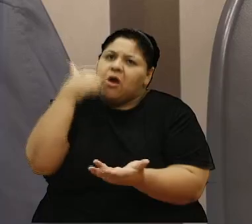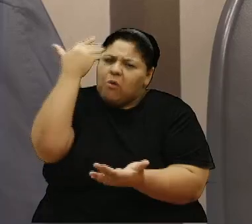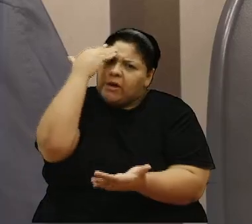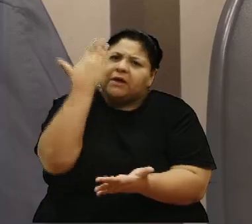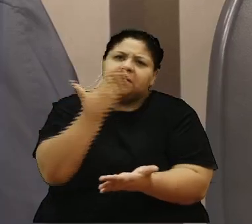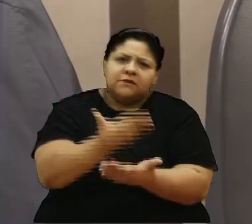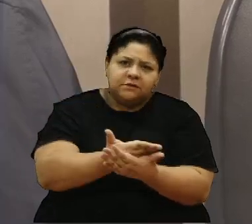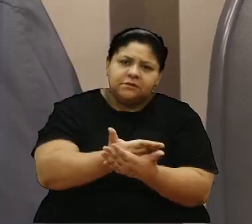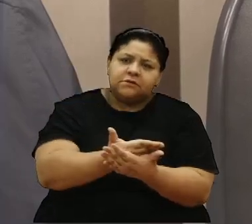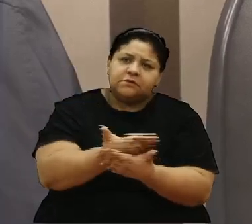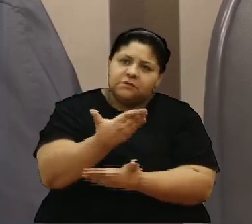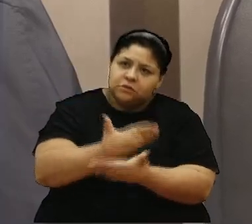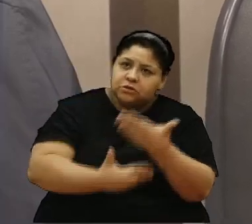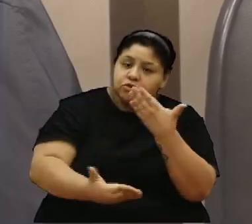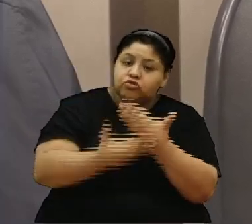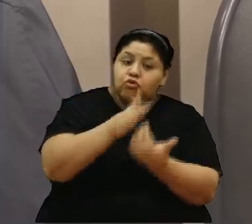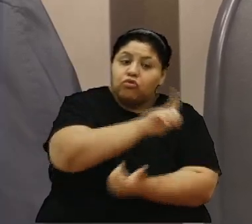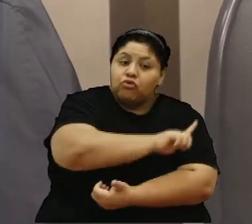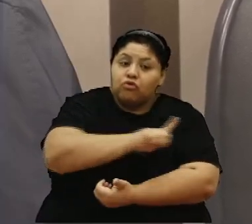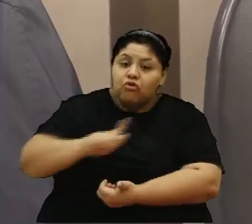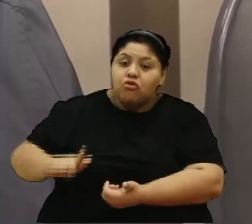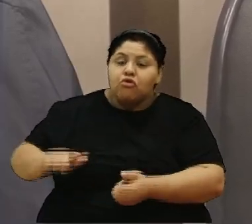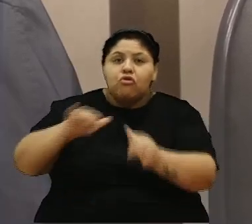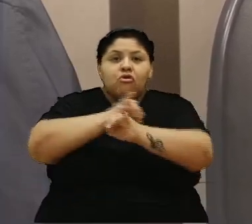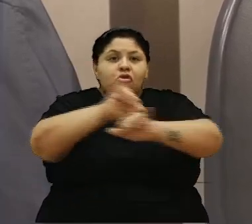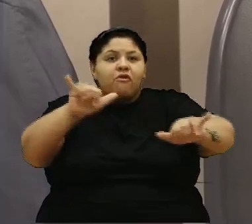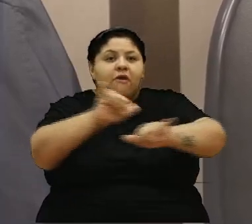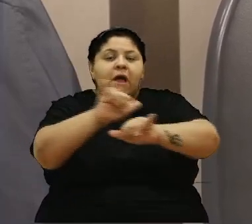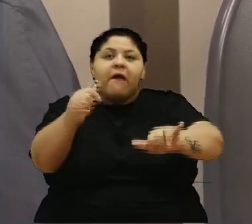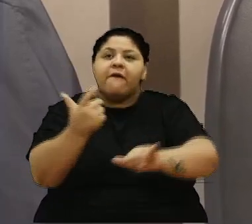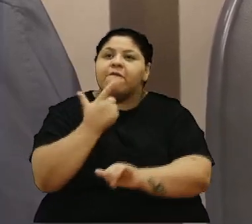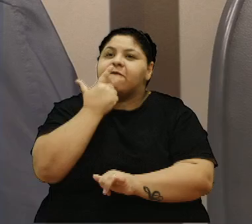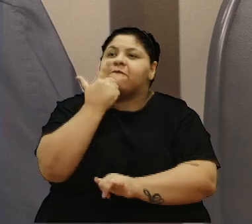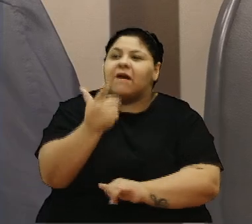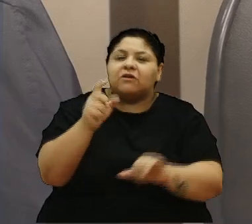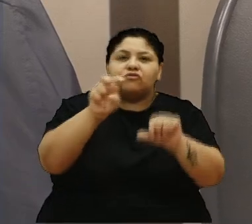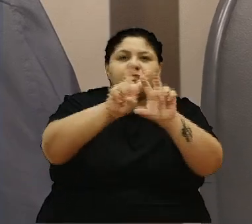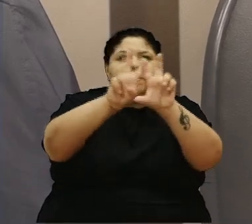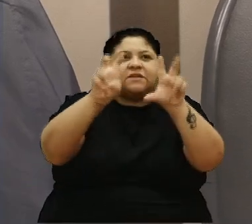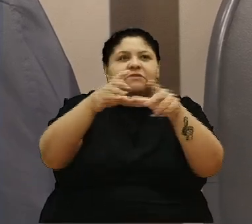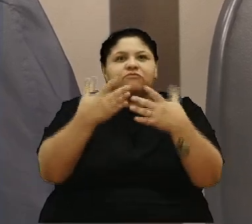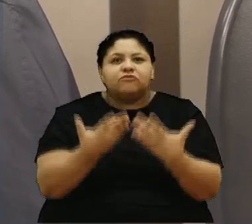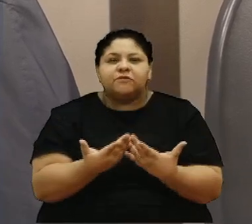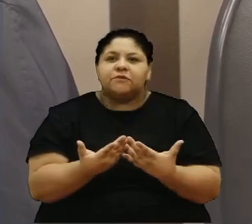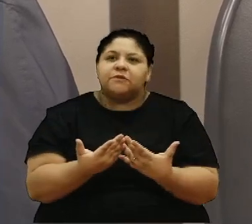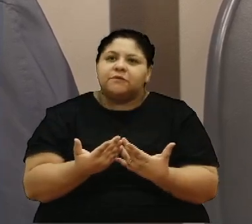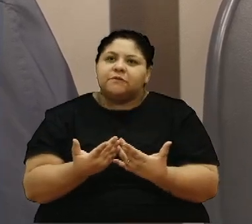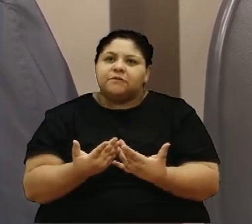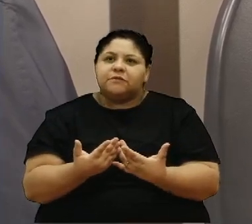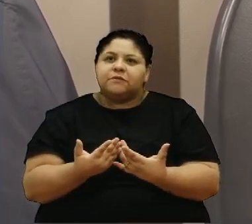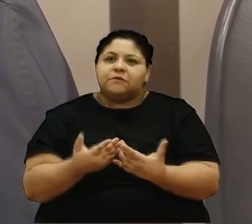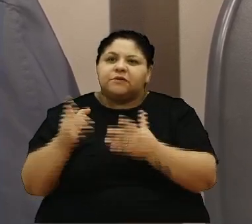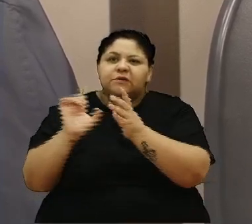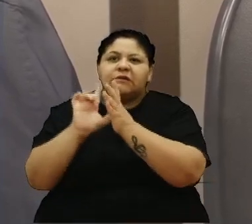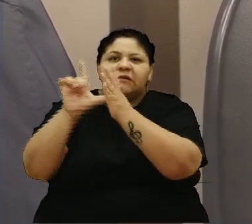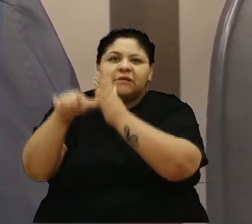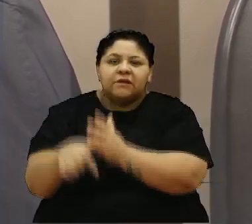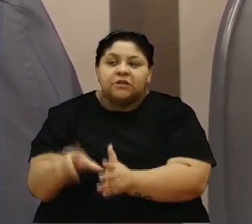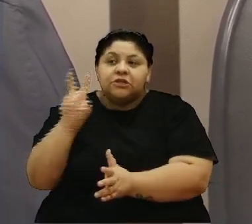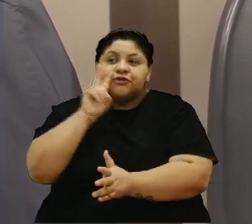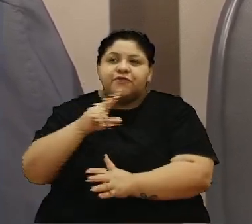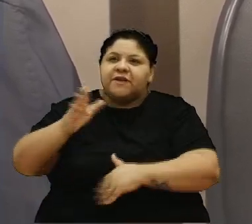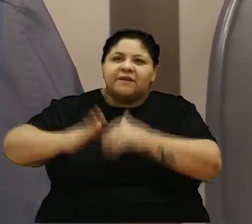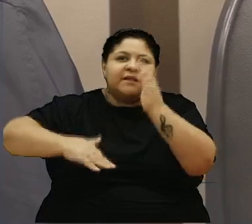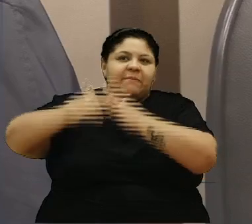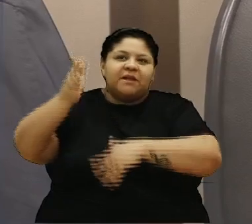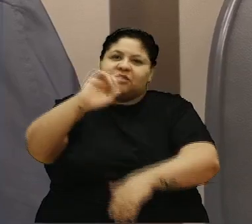todos os governos ali em campanha, falam muito sobre essa causa, sobre esse assunto, né? E depois a gente vê na prática que não é